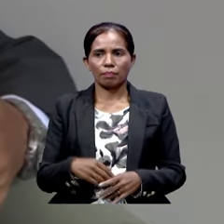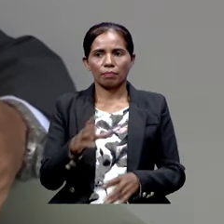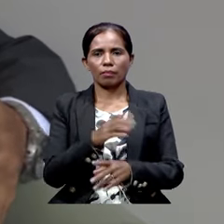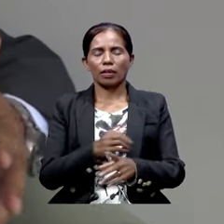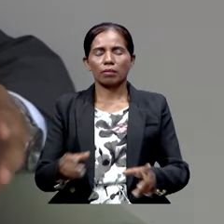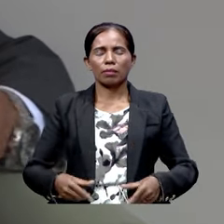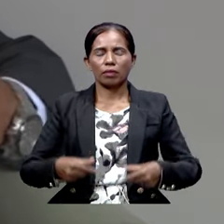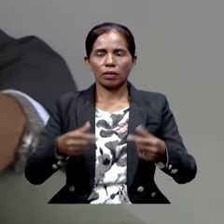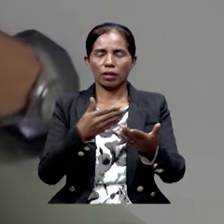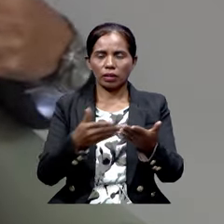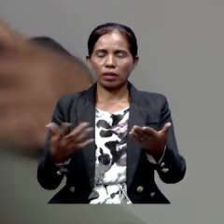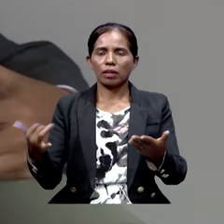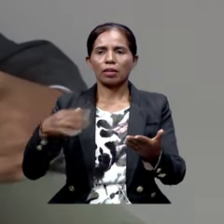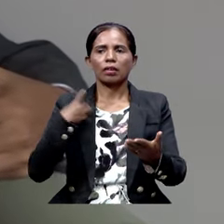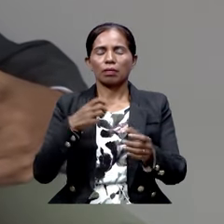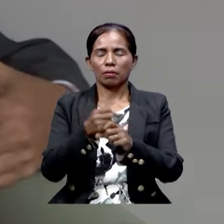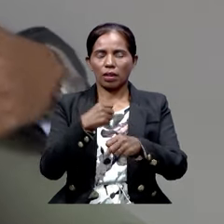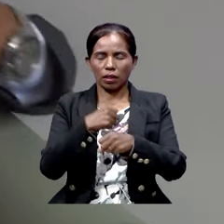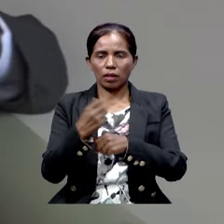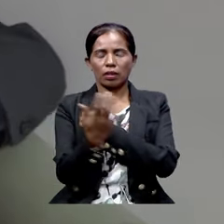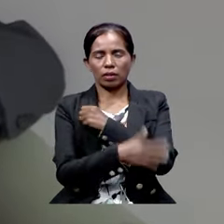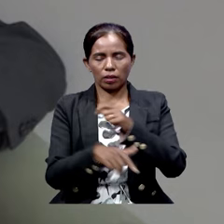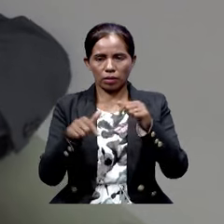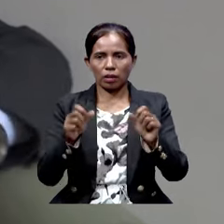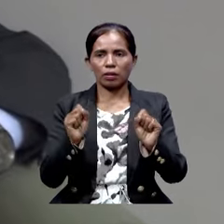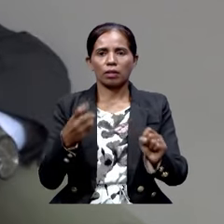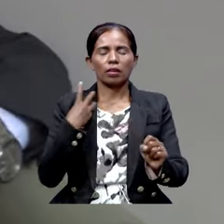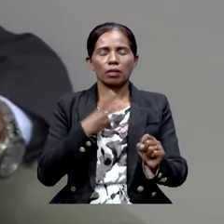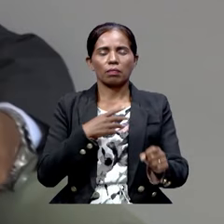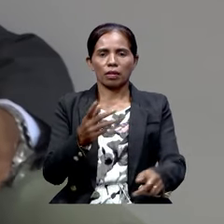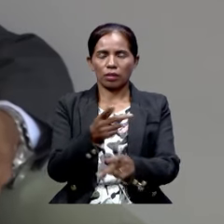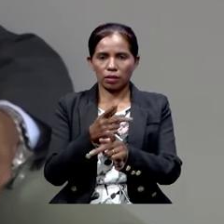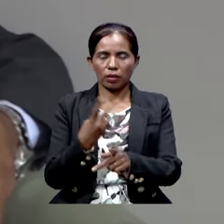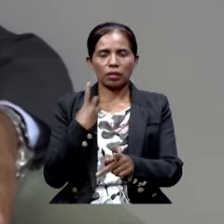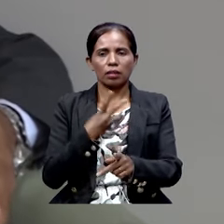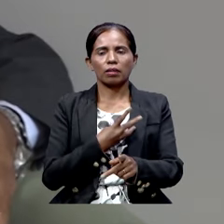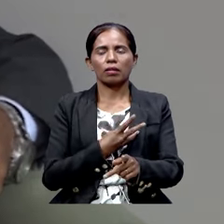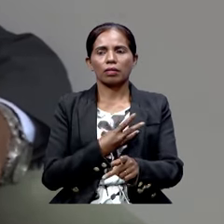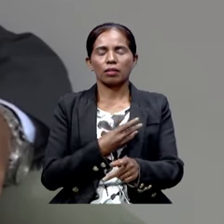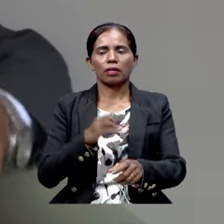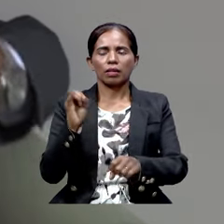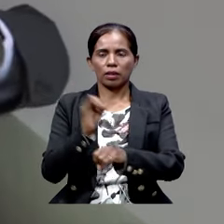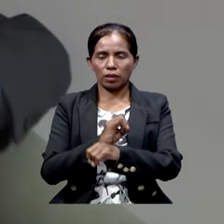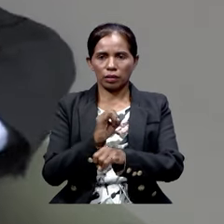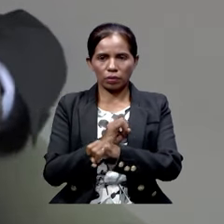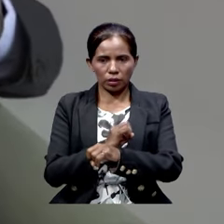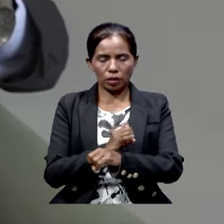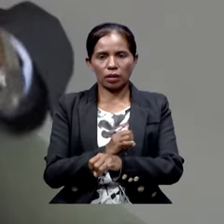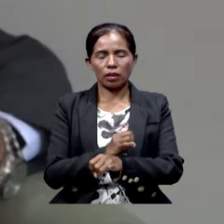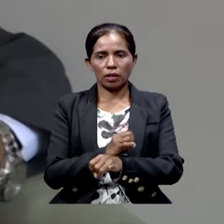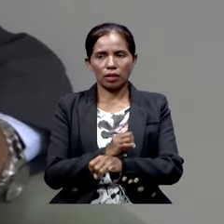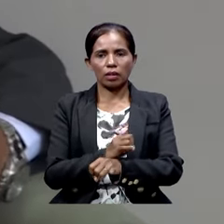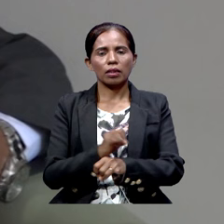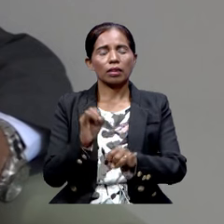substitui sasaan sira bema kita bele produs ona ia relara hodin ne kita bele protege ona ita ne nia industria relara hoida ne kita bele